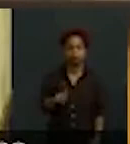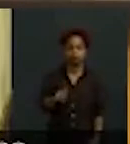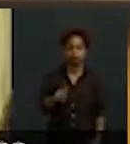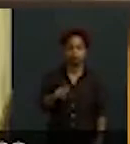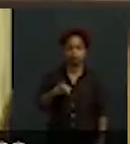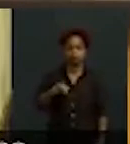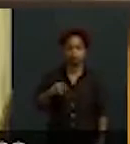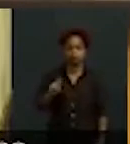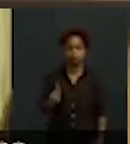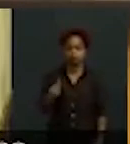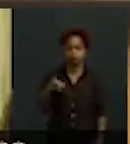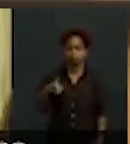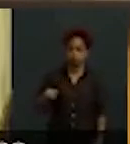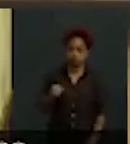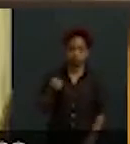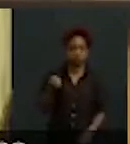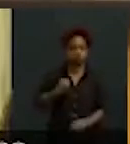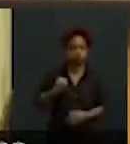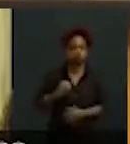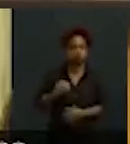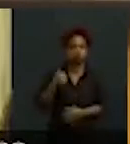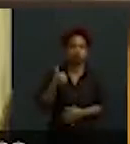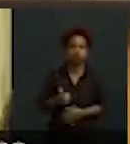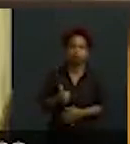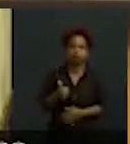GPGJ número